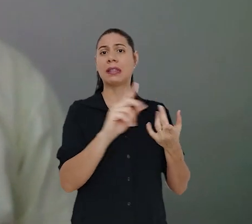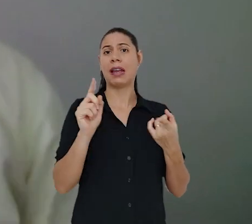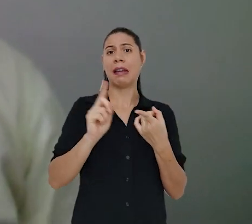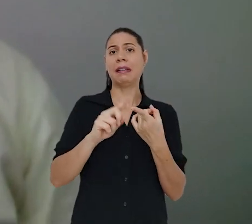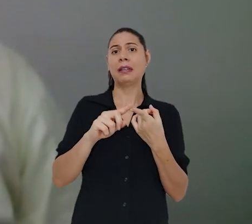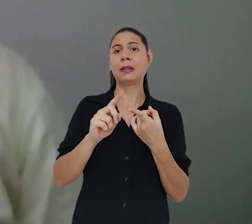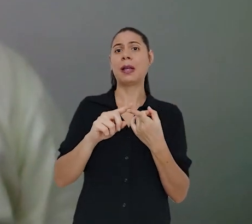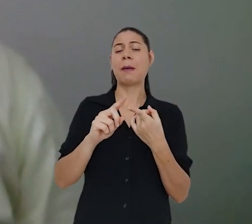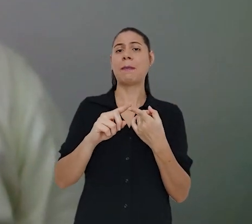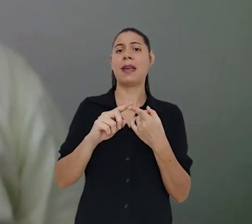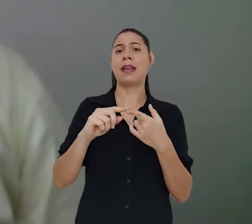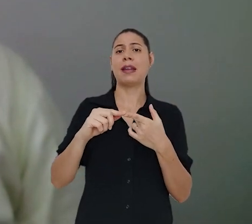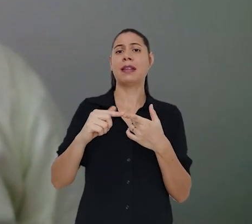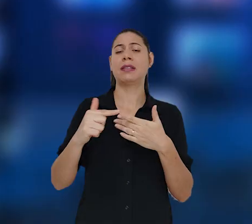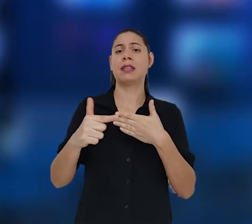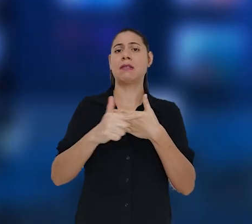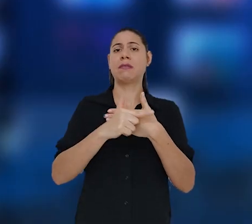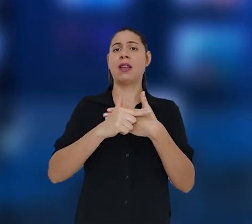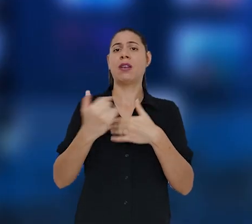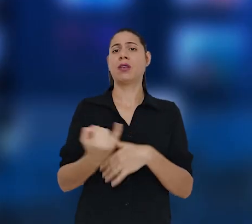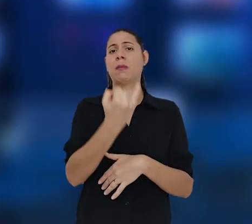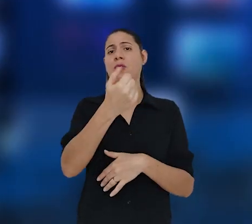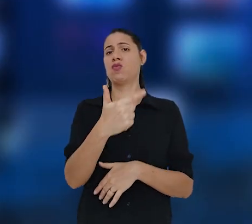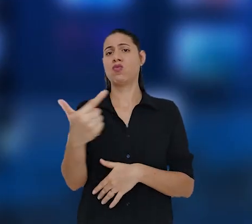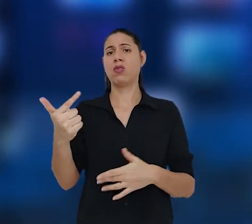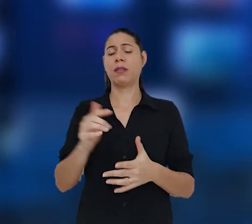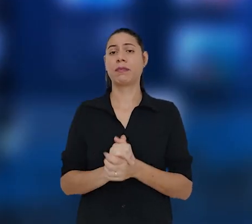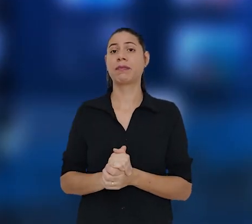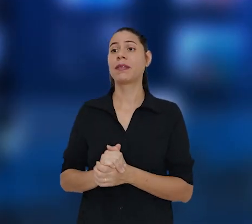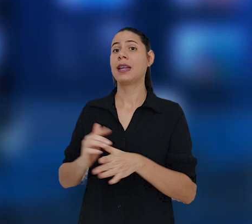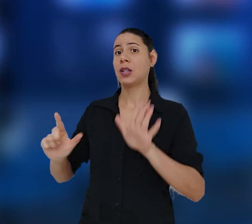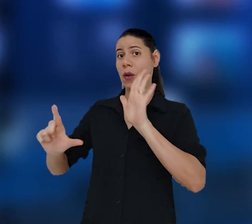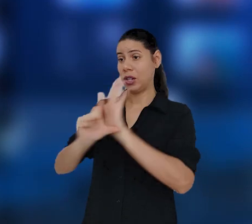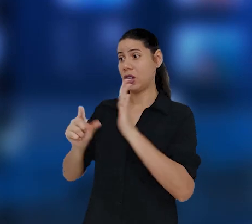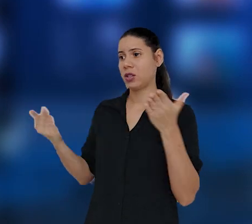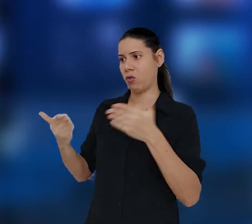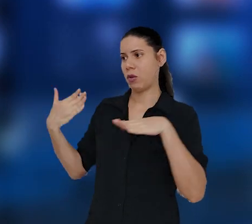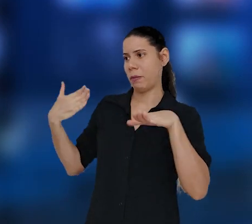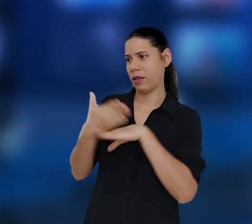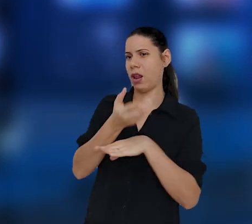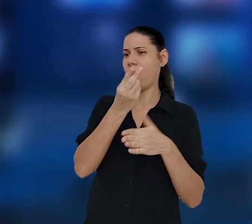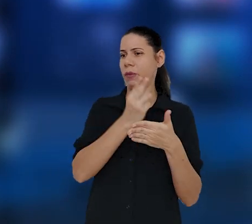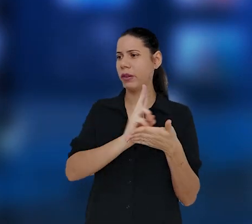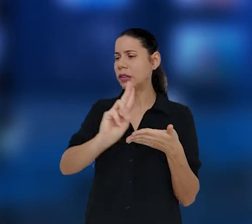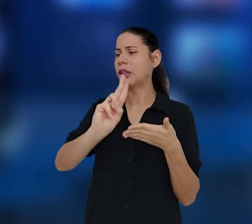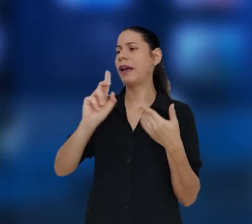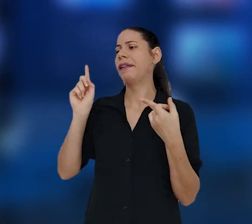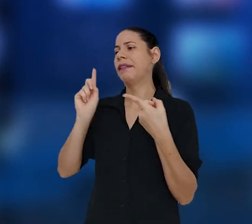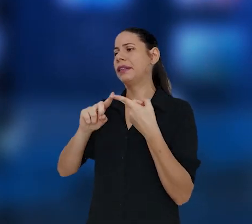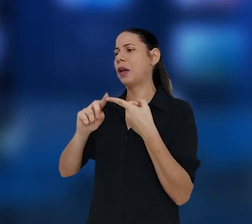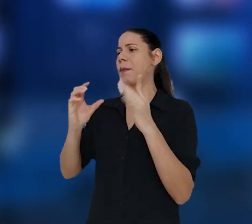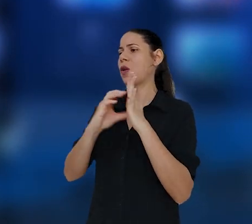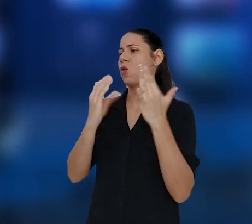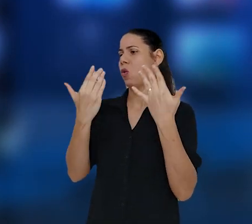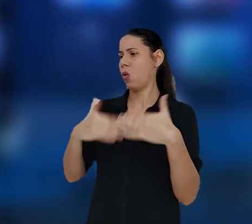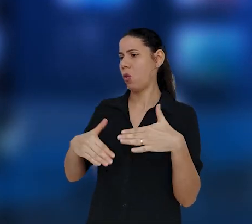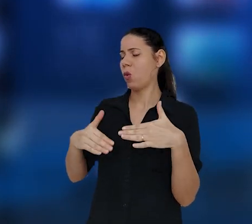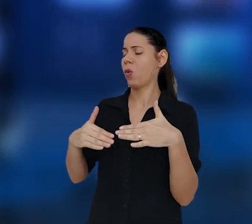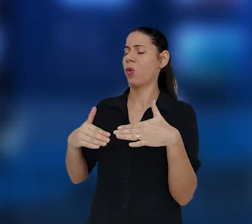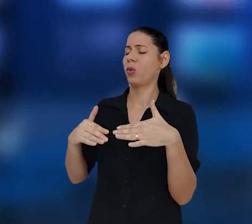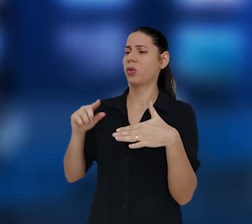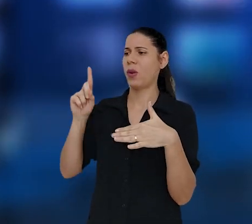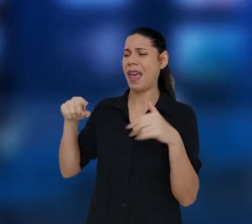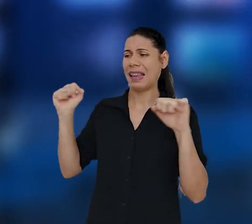se reflete nos cargos de importância? A legislação que temos hoje, tanto para ingresso nas universidades quanto para concursos